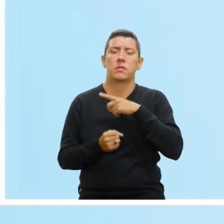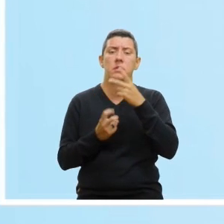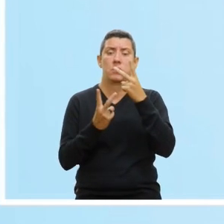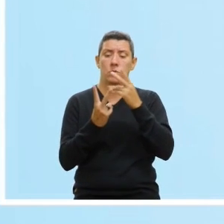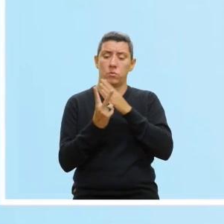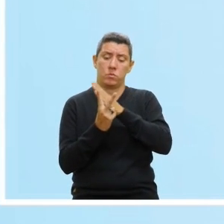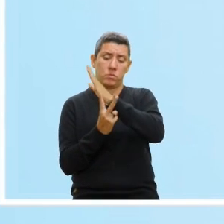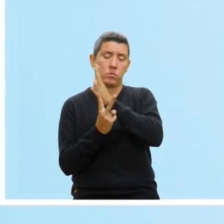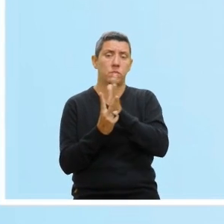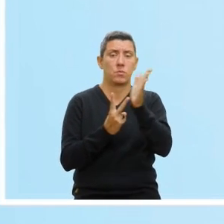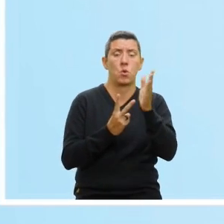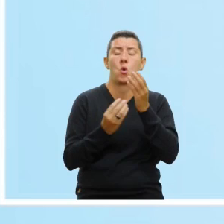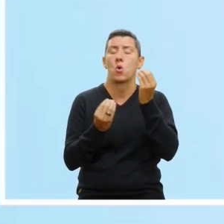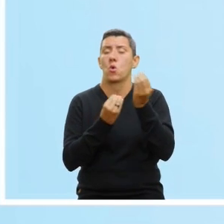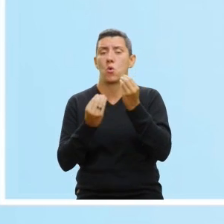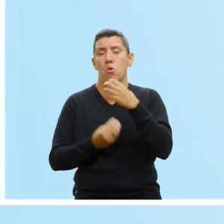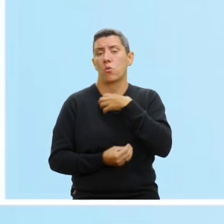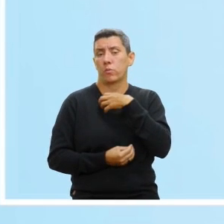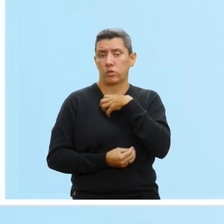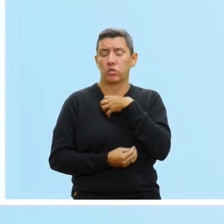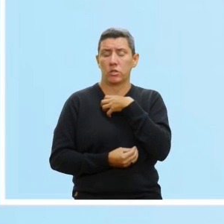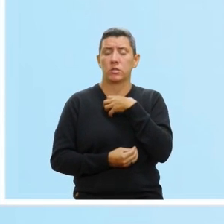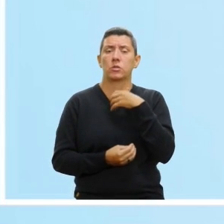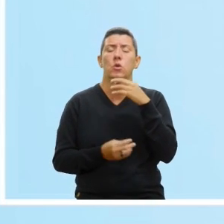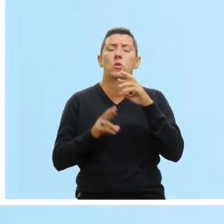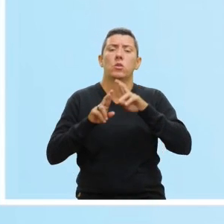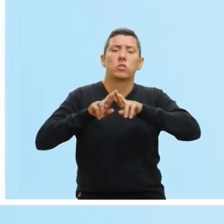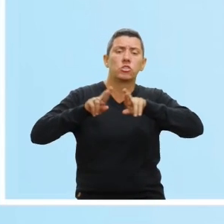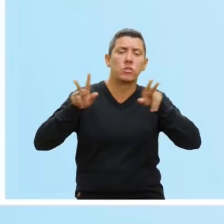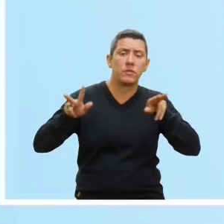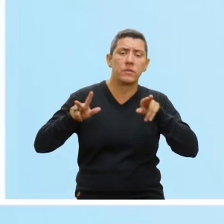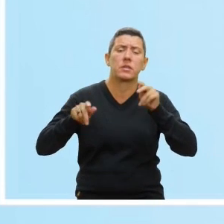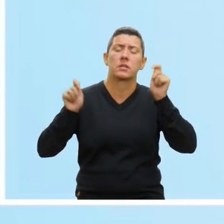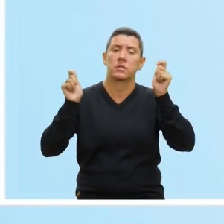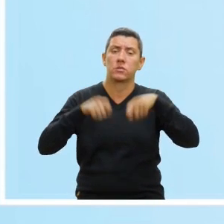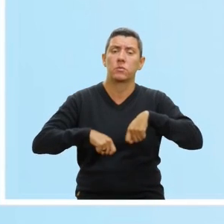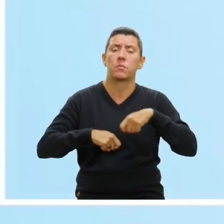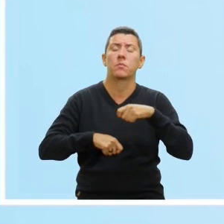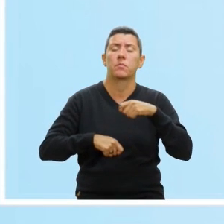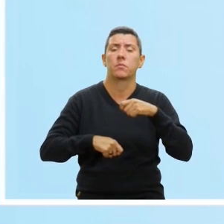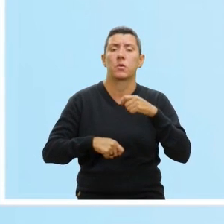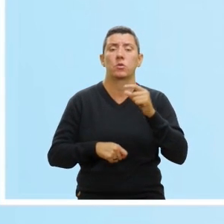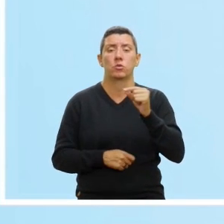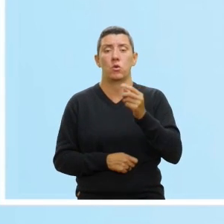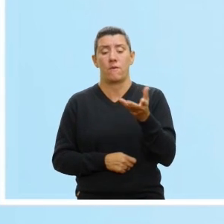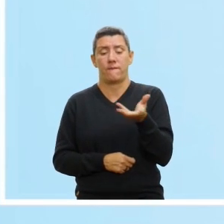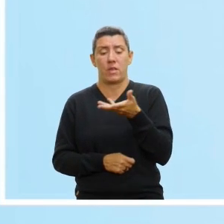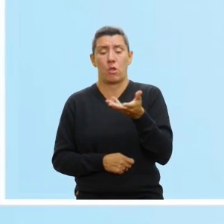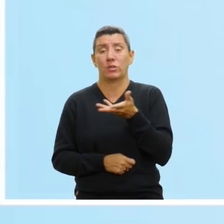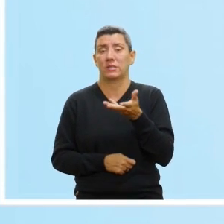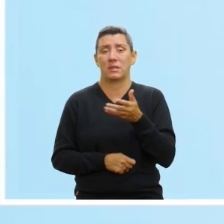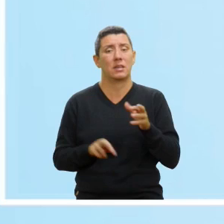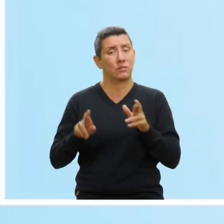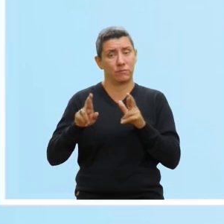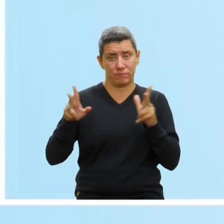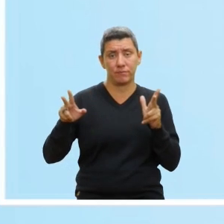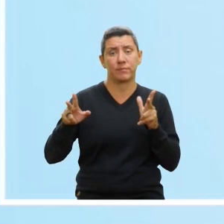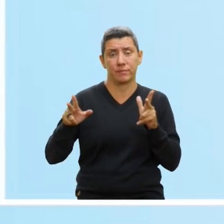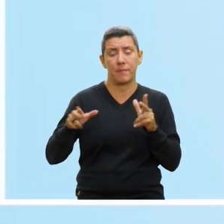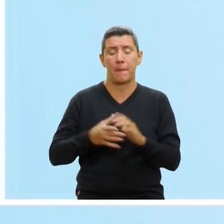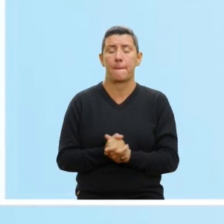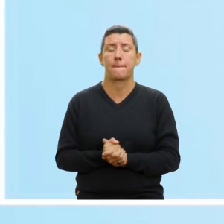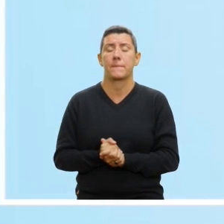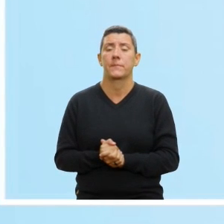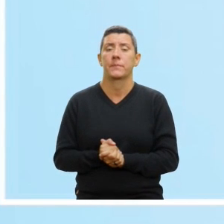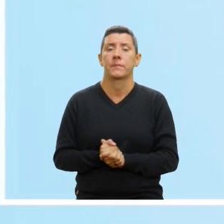na transmissão, né? E essas duas polarizações podem possuir velocidades diferentes. Então, basicamente,